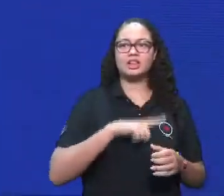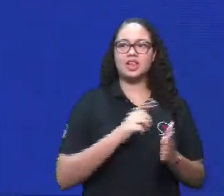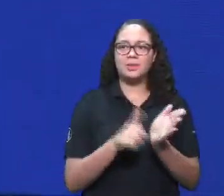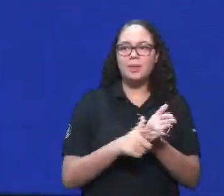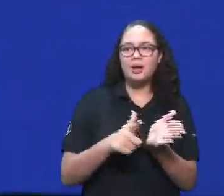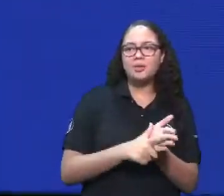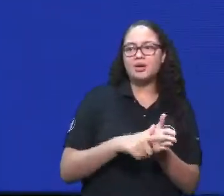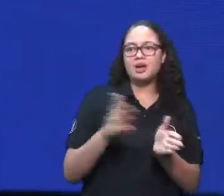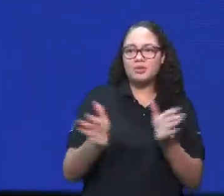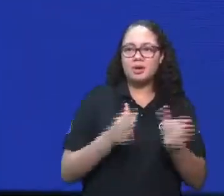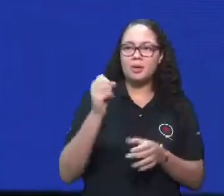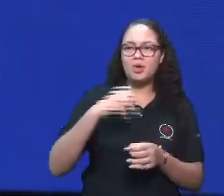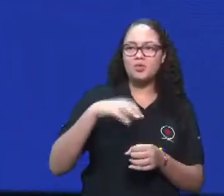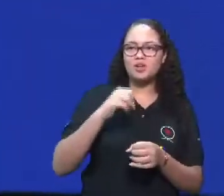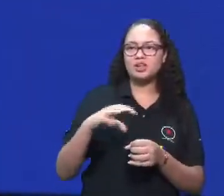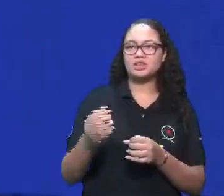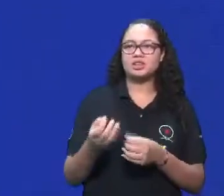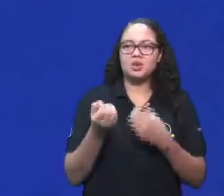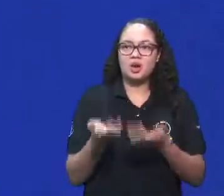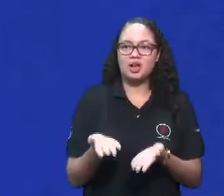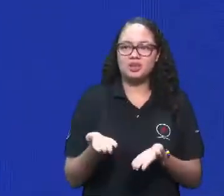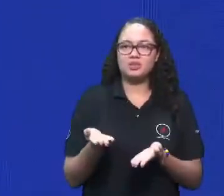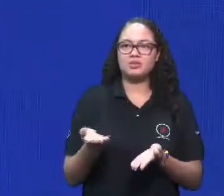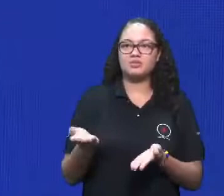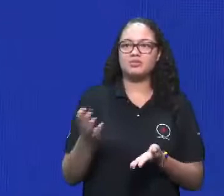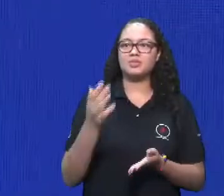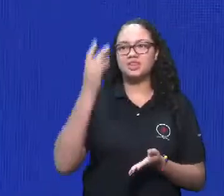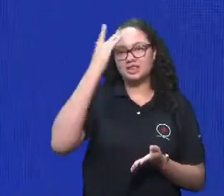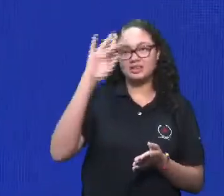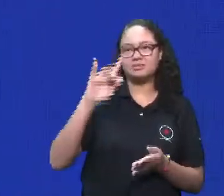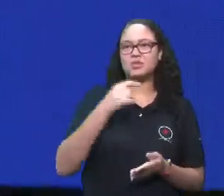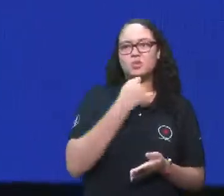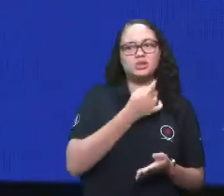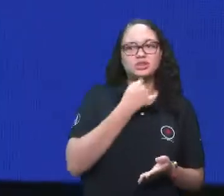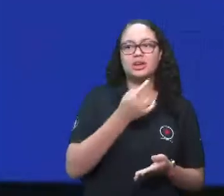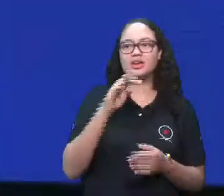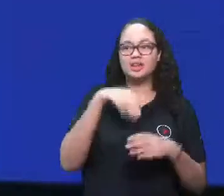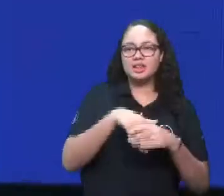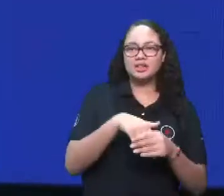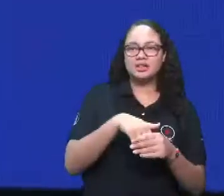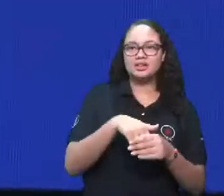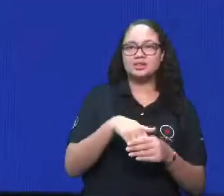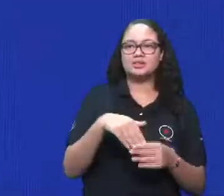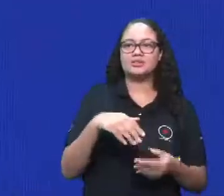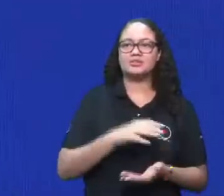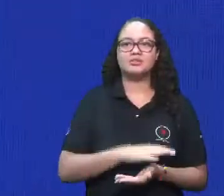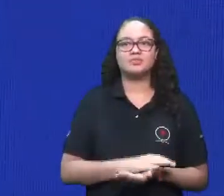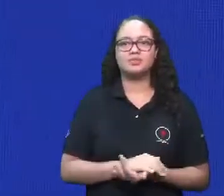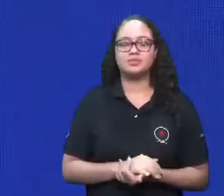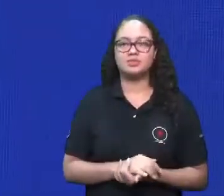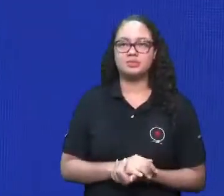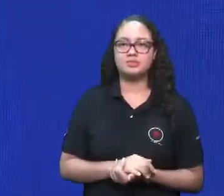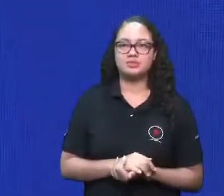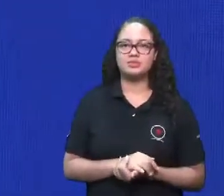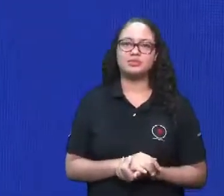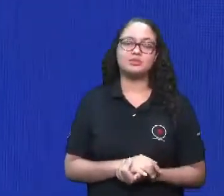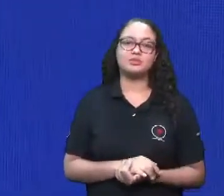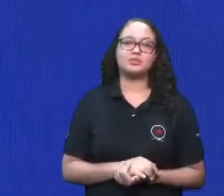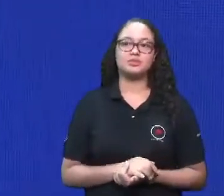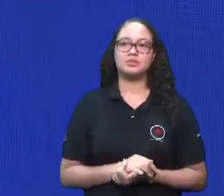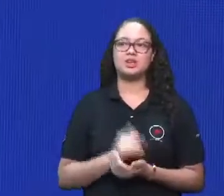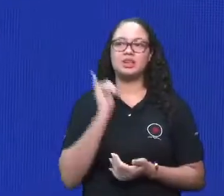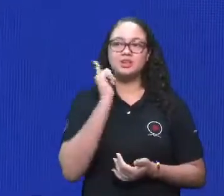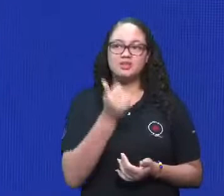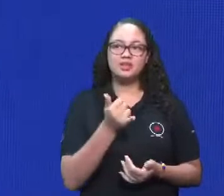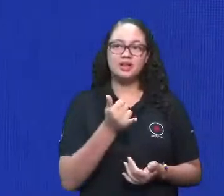palavra de oferta, você entrega. Ele falou assim, eu acho que não vai caber não. Aí levei ele para um canto, ele foi dizer para mim assim,